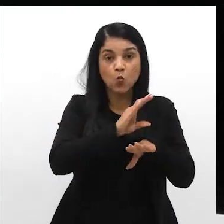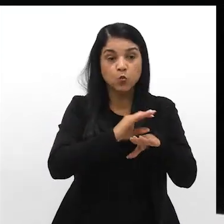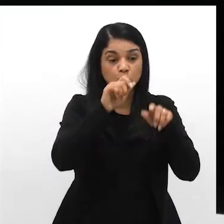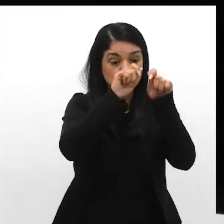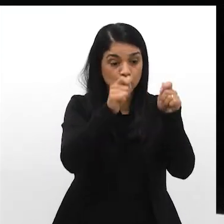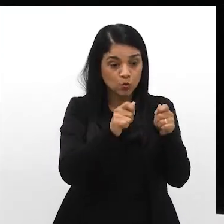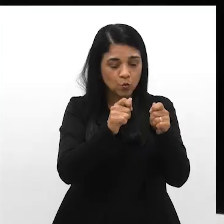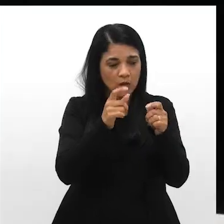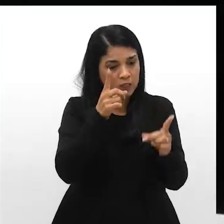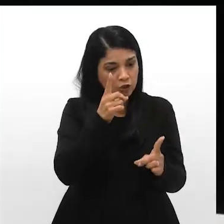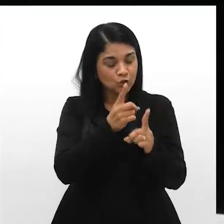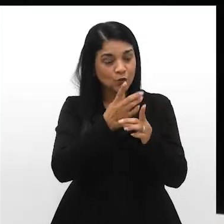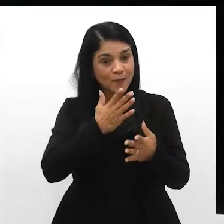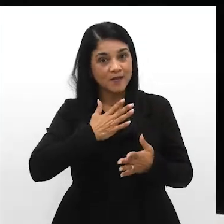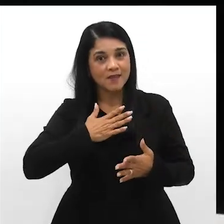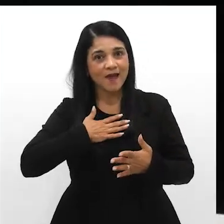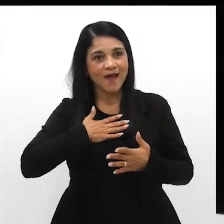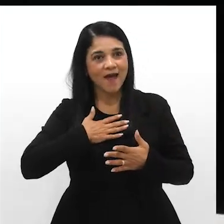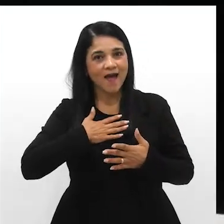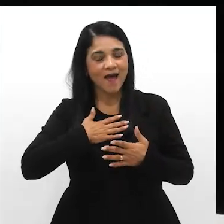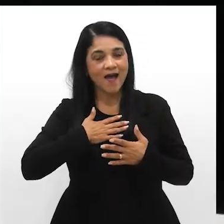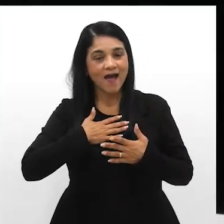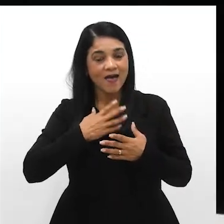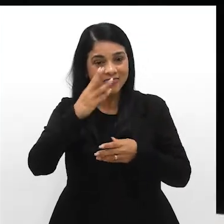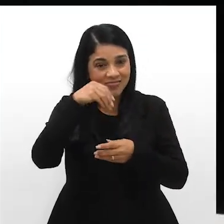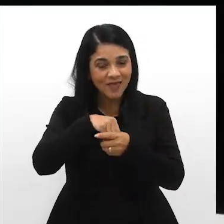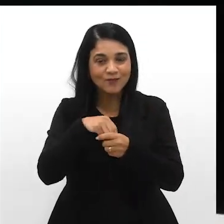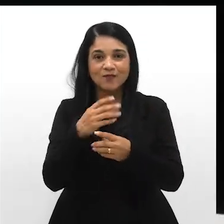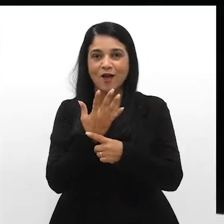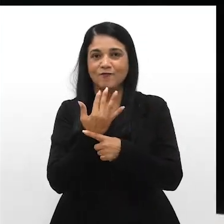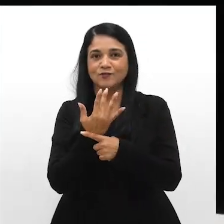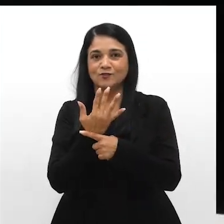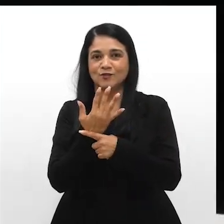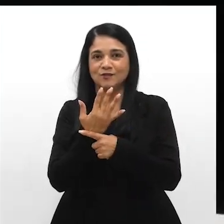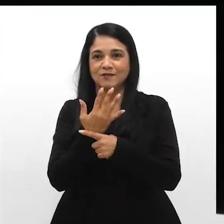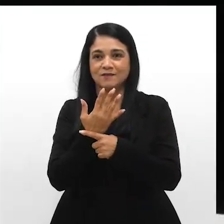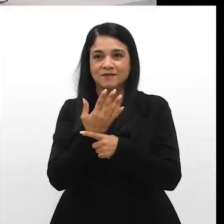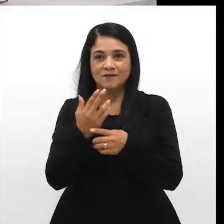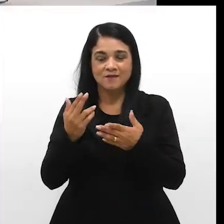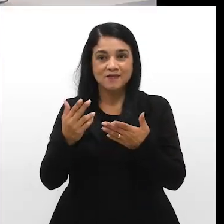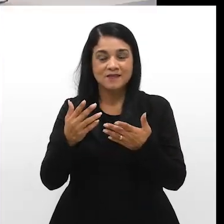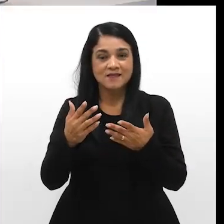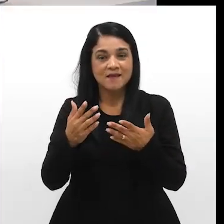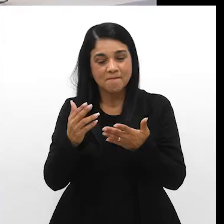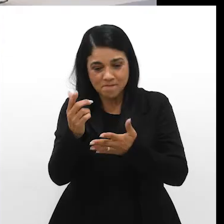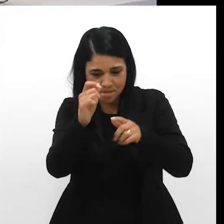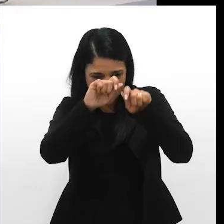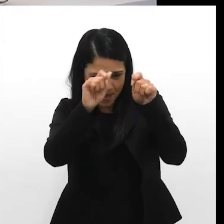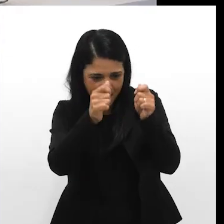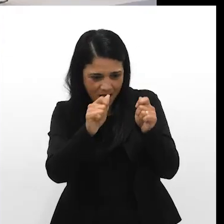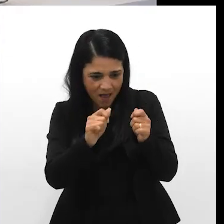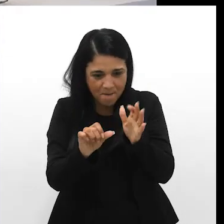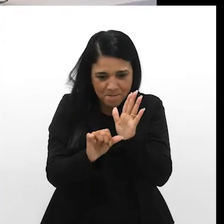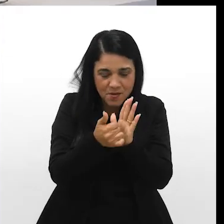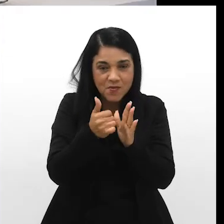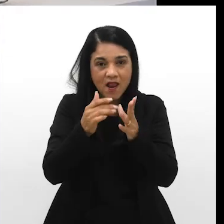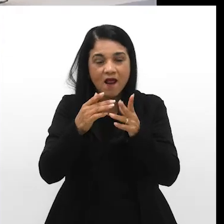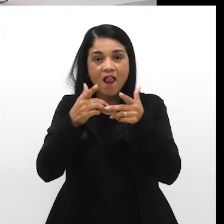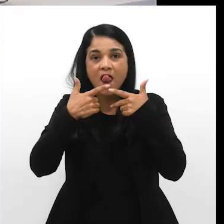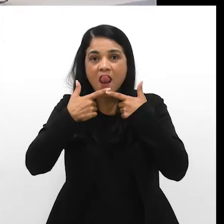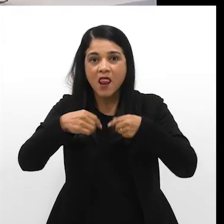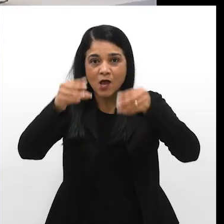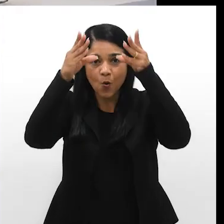me descobri escultora na própria FRJ. Né? Eu comecei, a primeira peça já era uma coisa que tinha